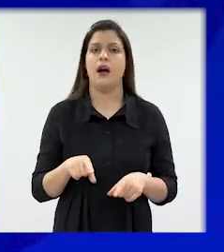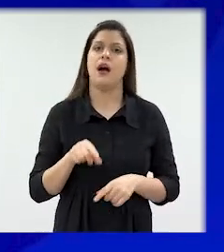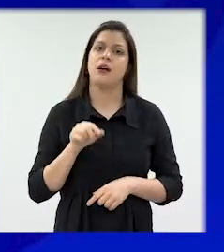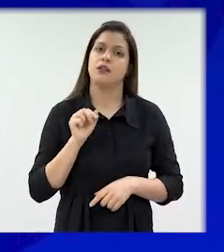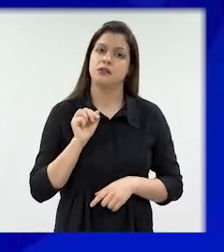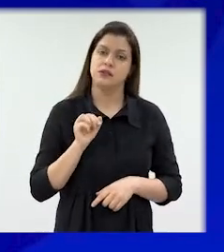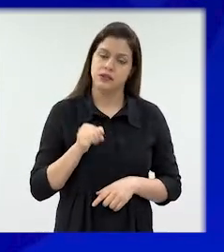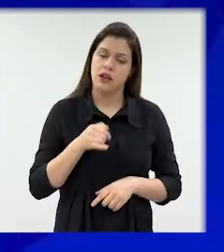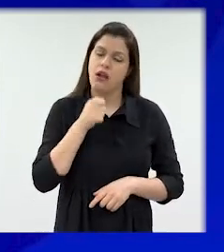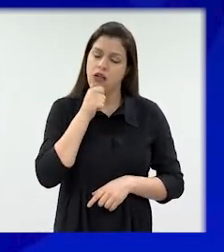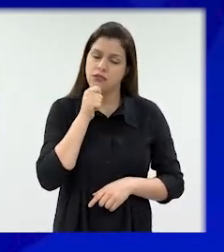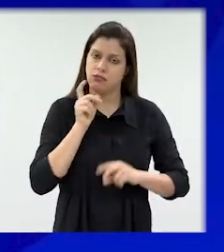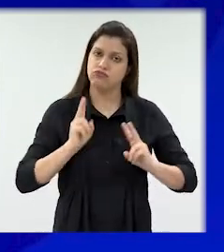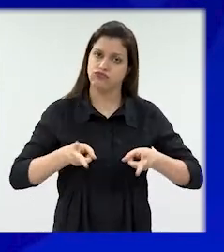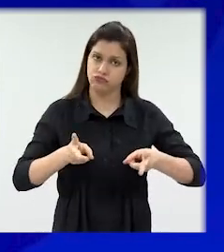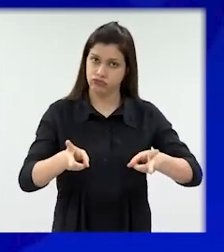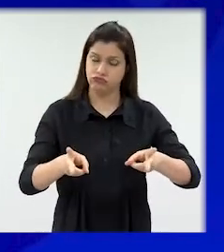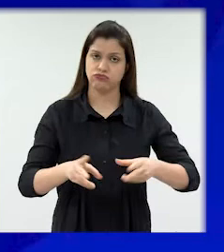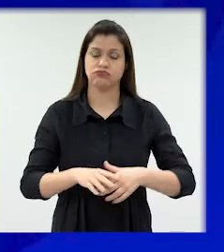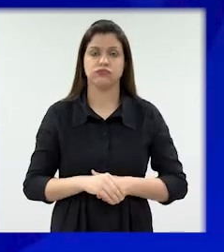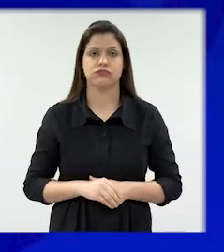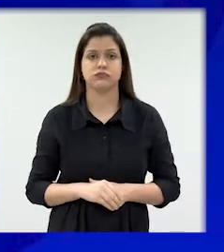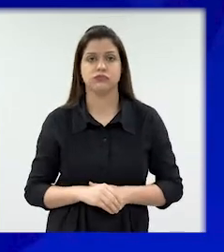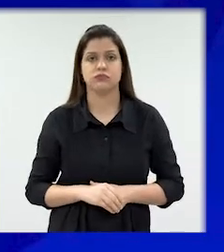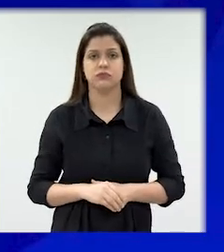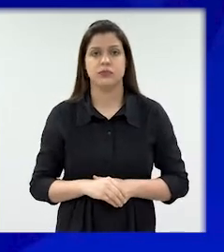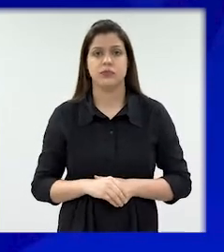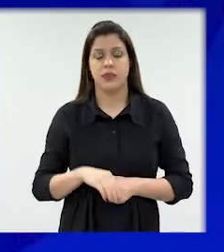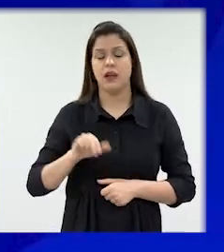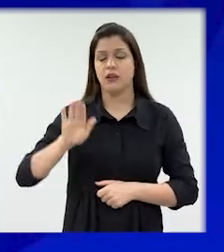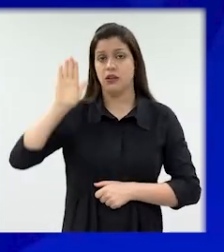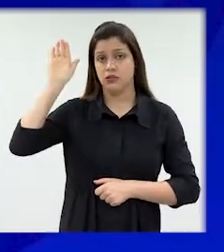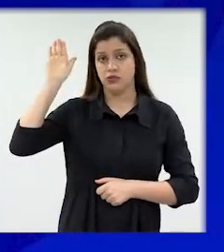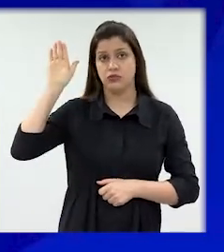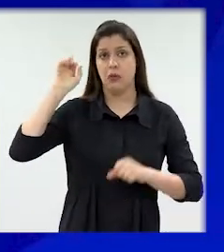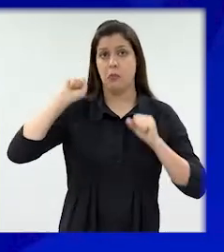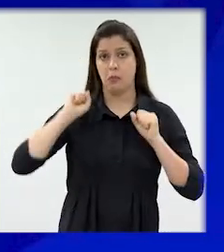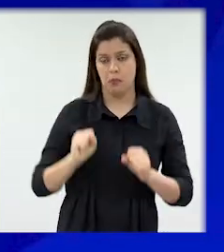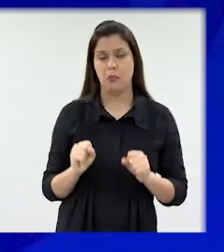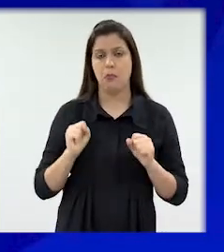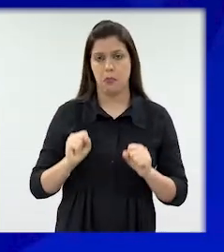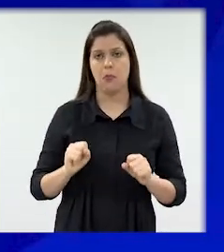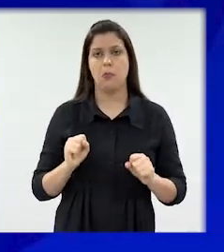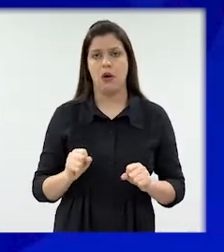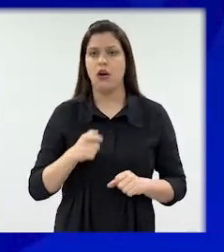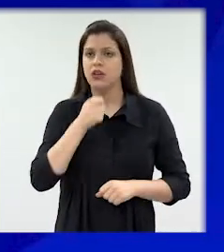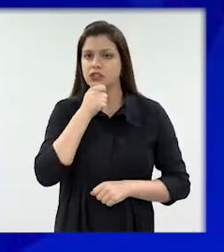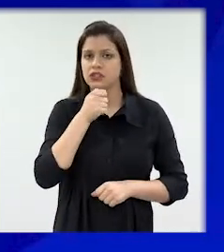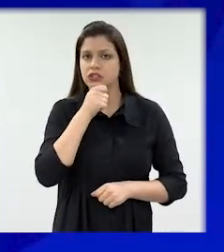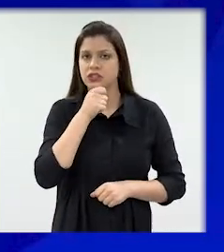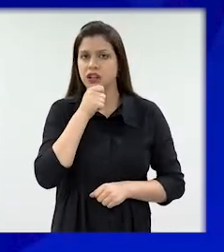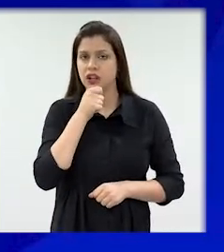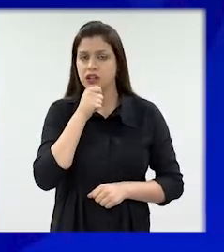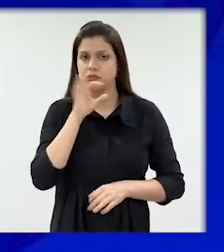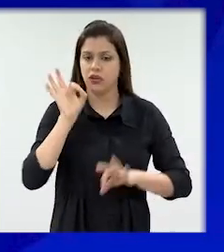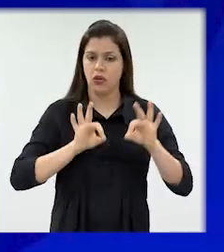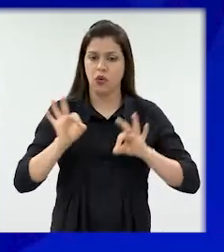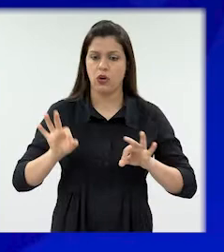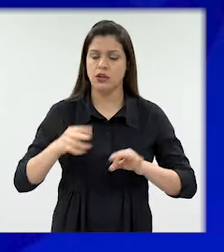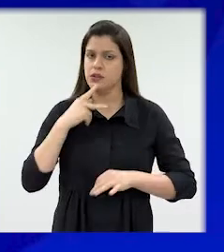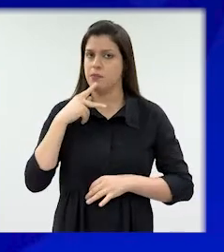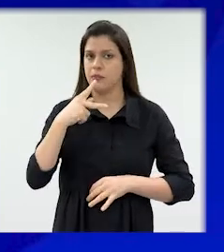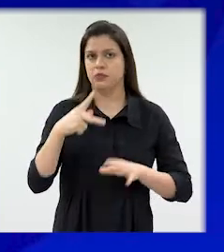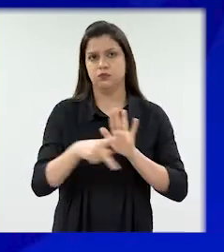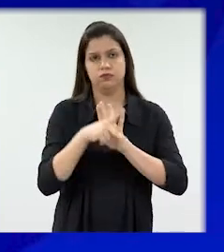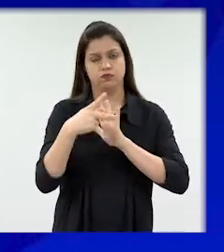não se esgotaram, sim, esses ainda os candidatos podem se desincompatibilizar e participar do processo